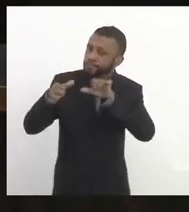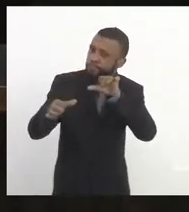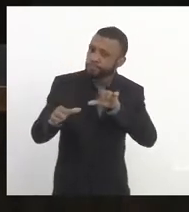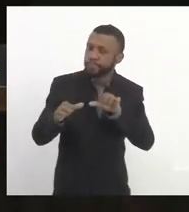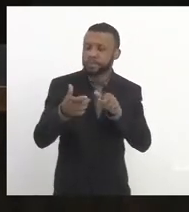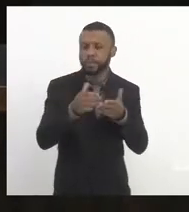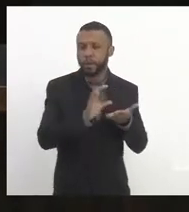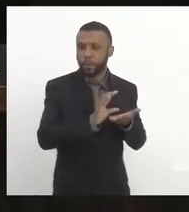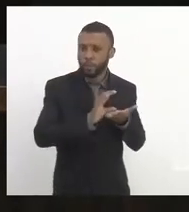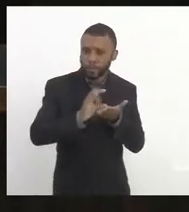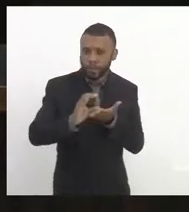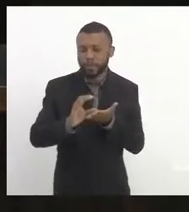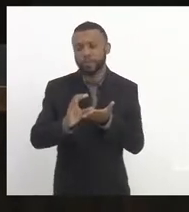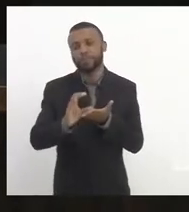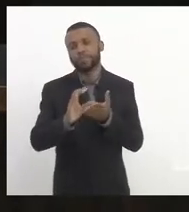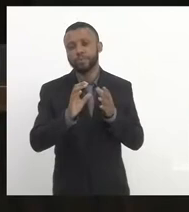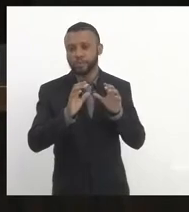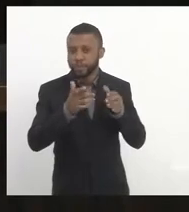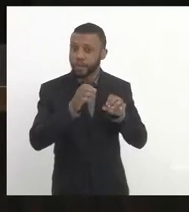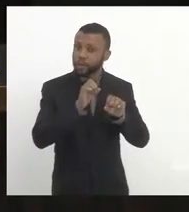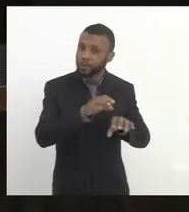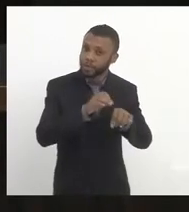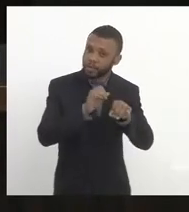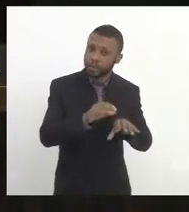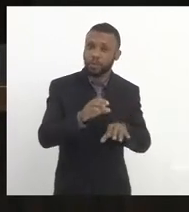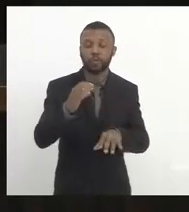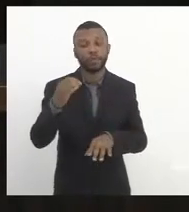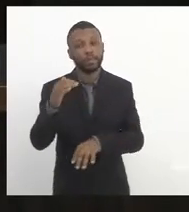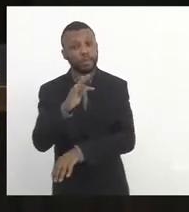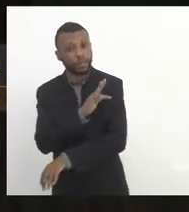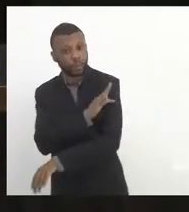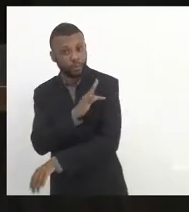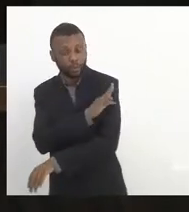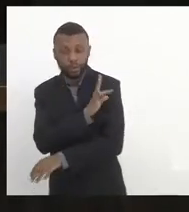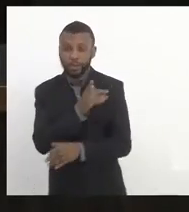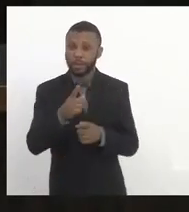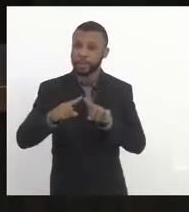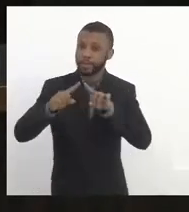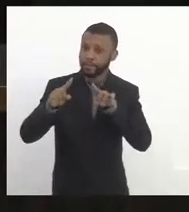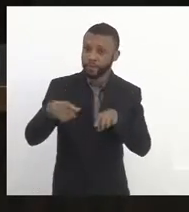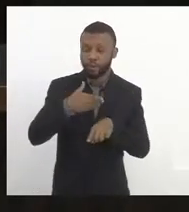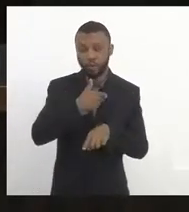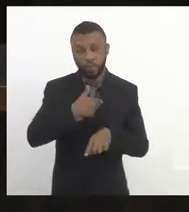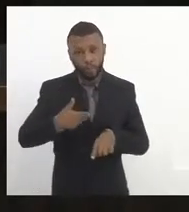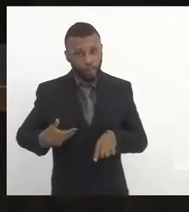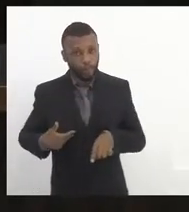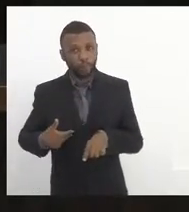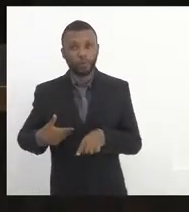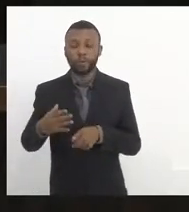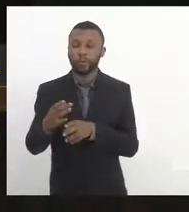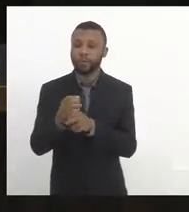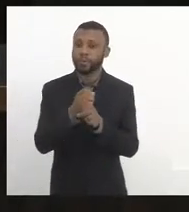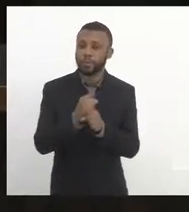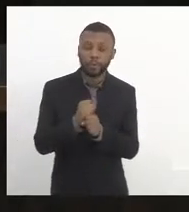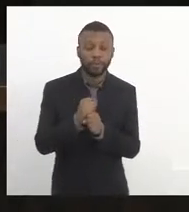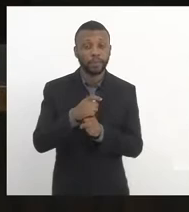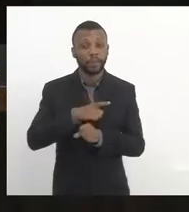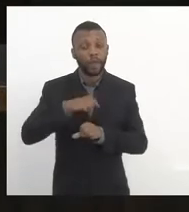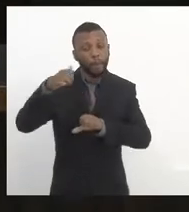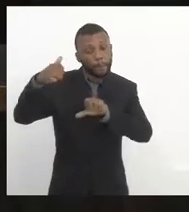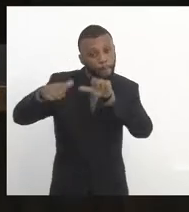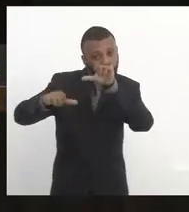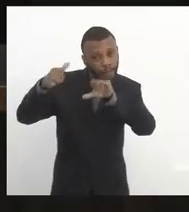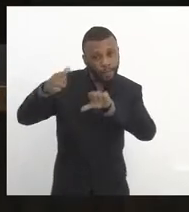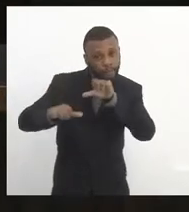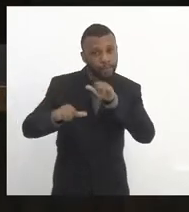Educação, Ciência e Tecnologia, de Segurança Pública e Assuntos de Polícia, Servidores Públicos e Orçamento. Permite parecer pela Comissão de Constituição e